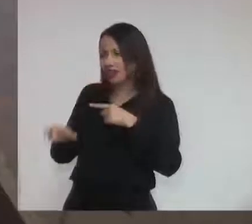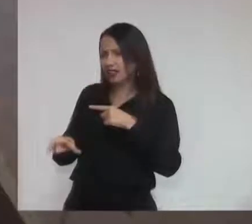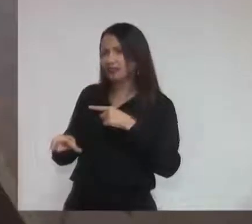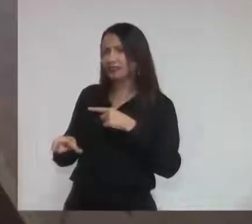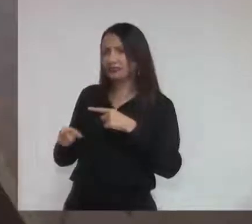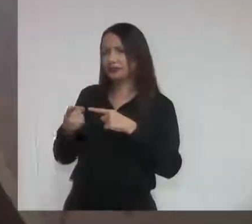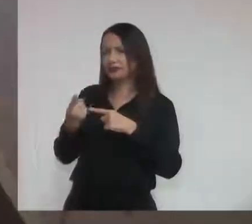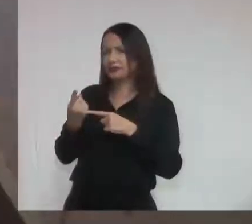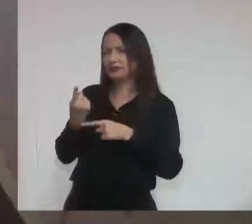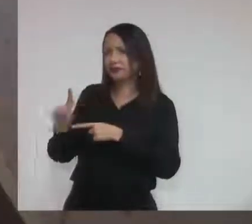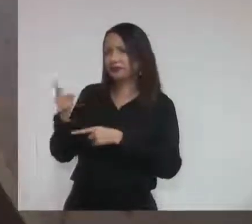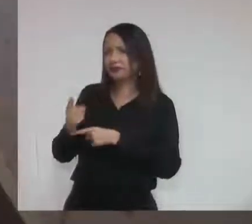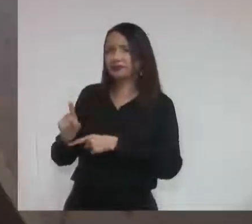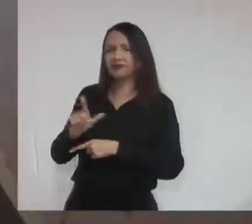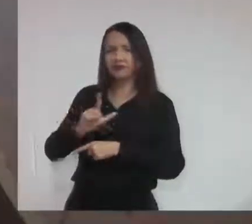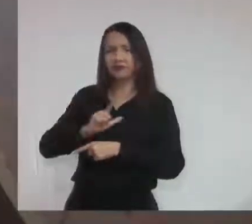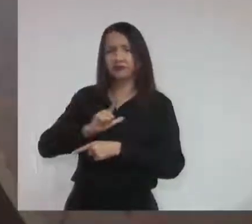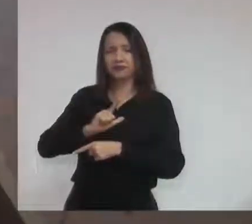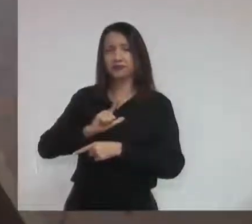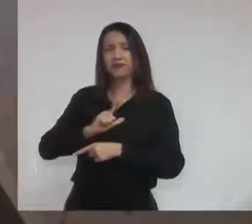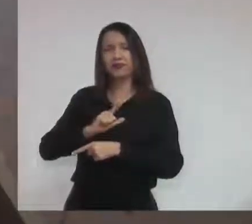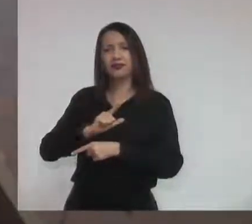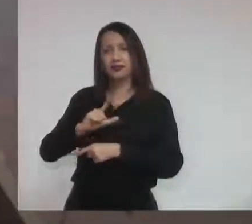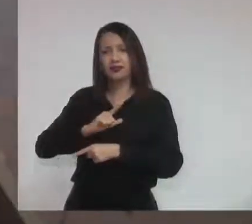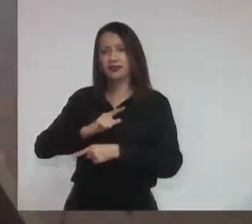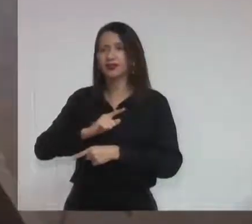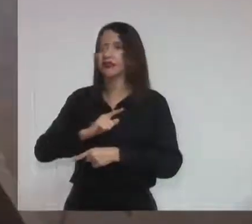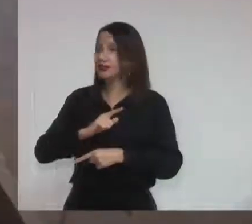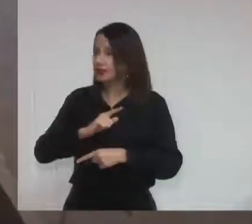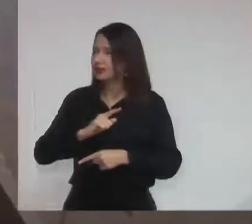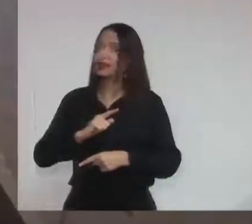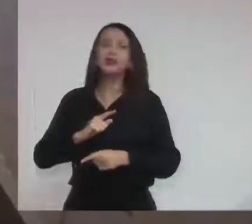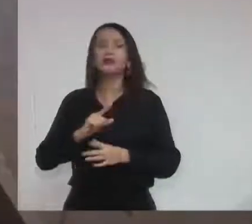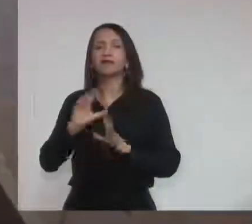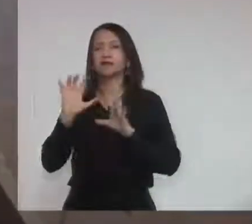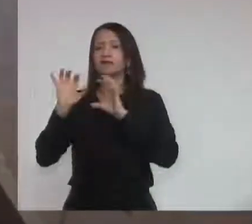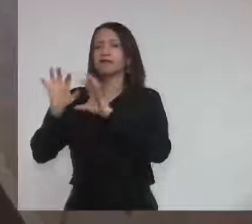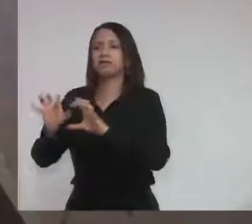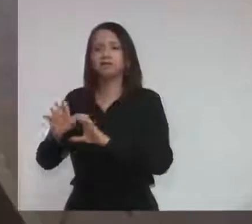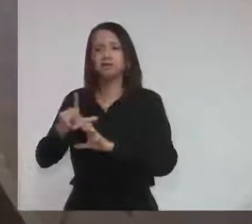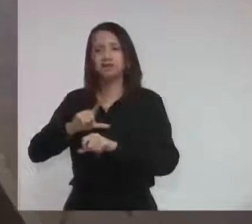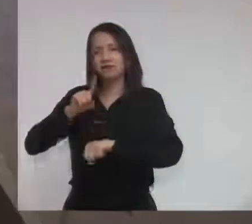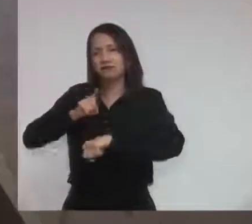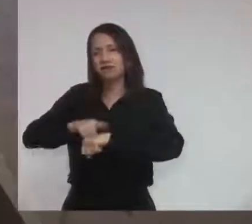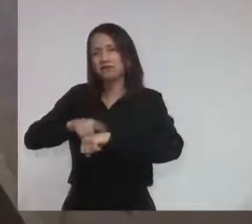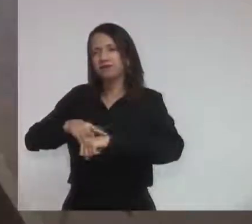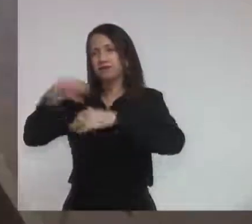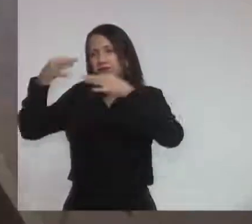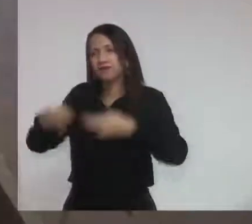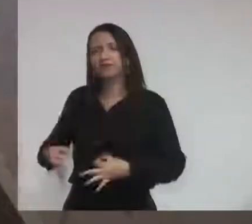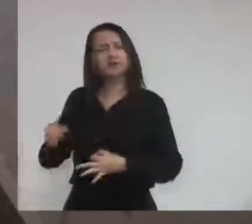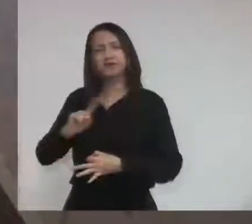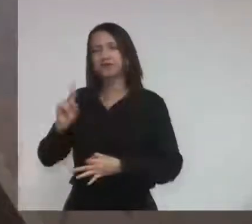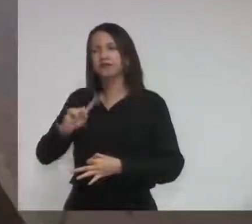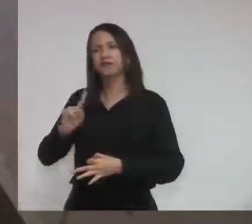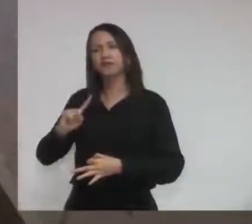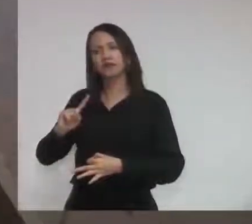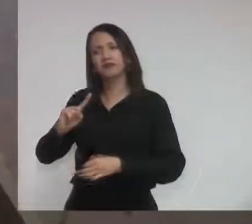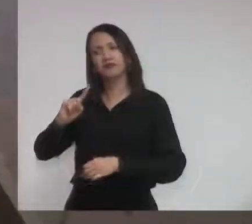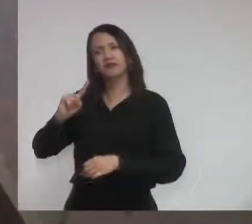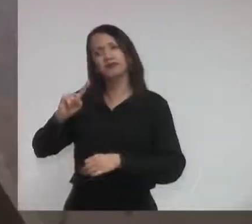pouco áspera, né, e eventualmente até injusta em alguns pontos. Volto a